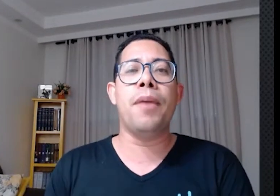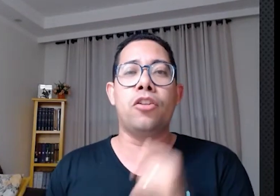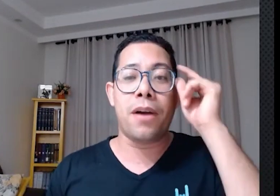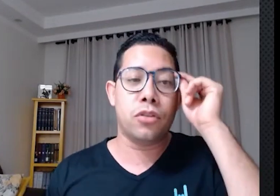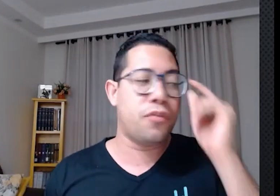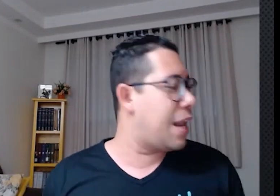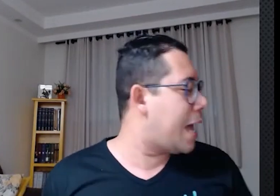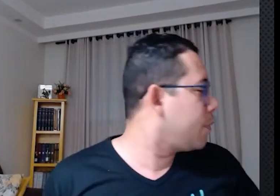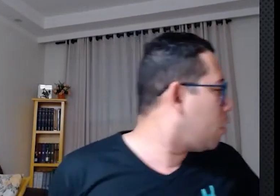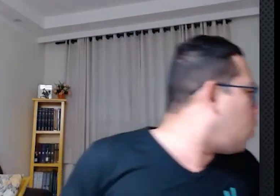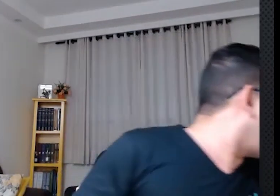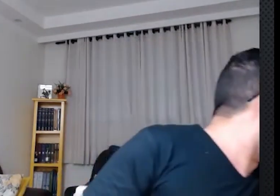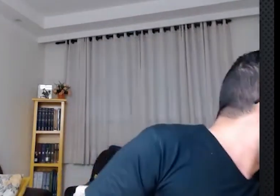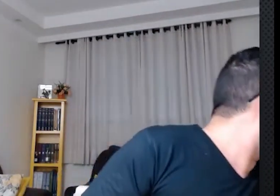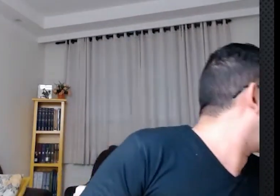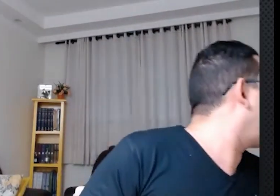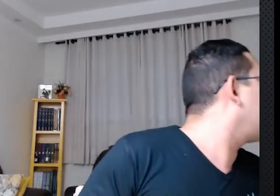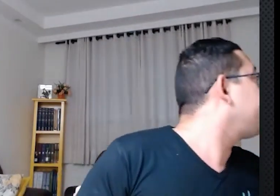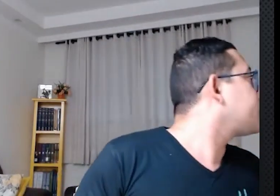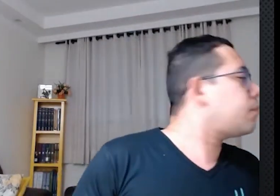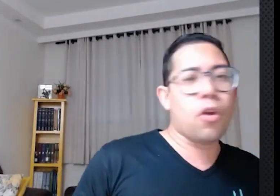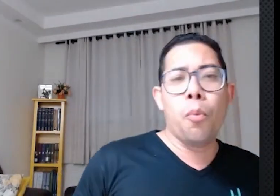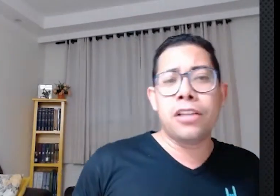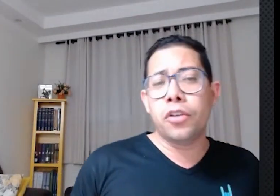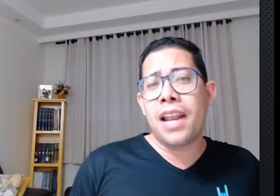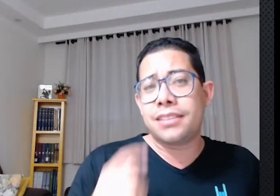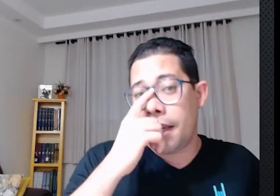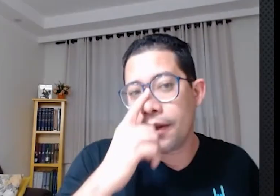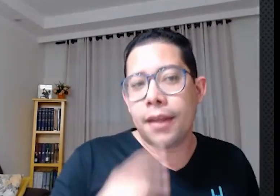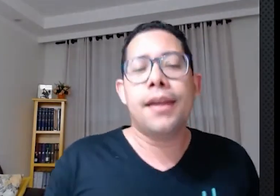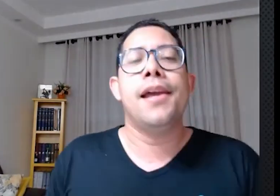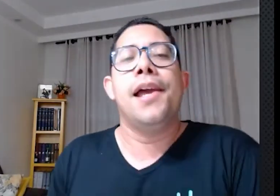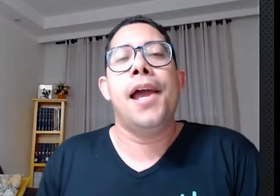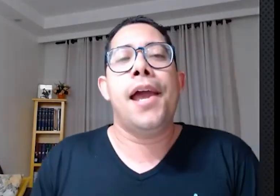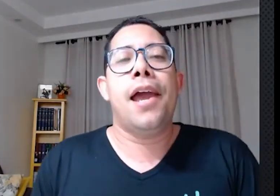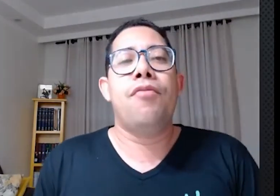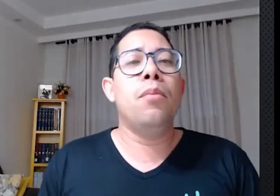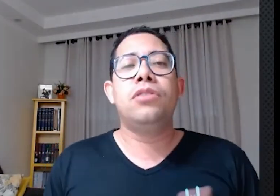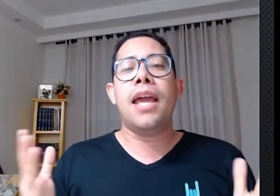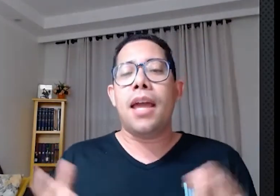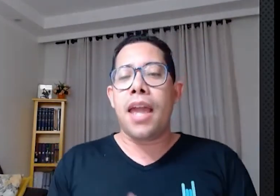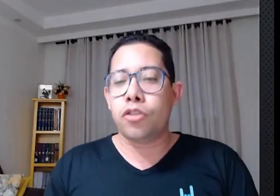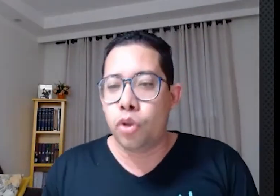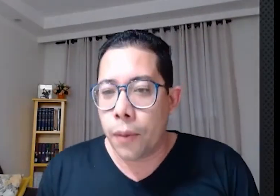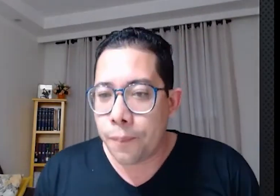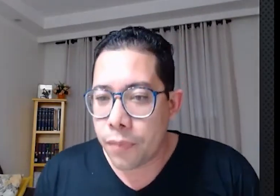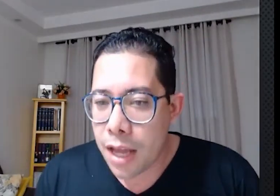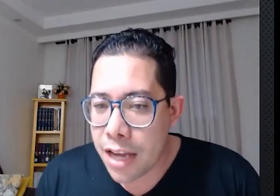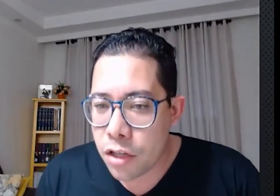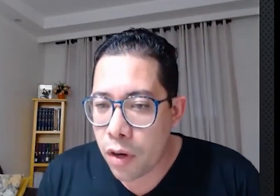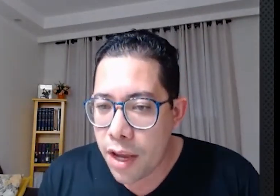partir do momento que o pastor falar, olha, o pastor falar assim, vamos ler